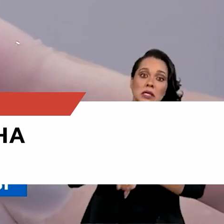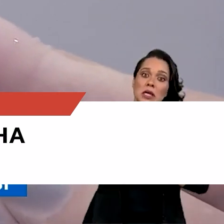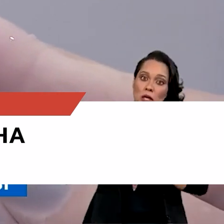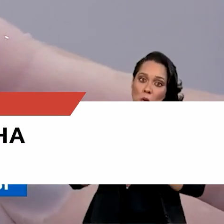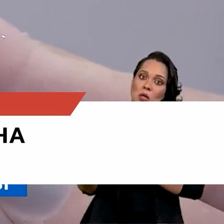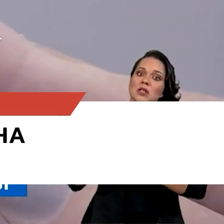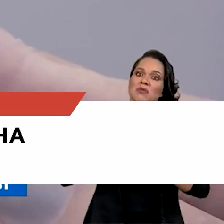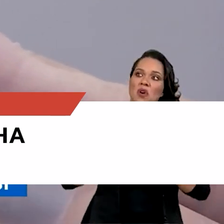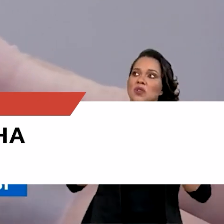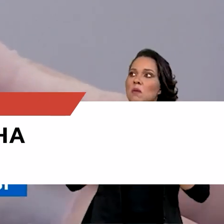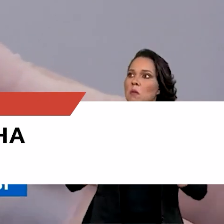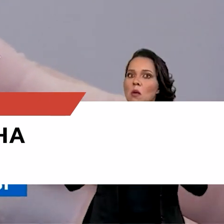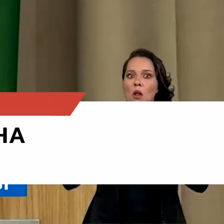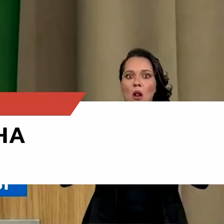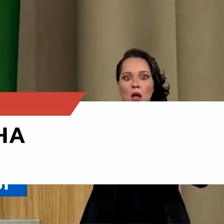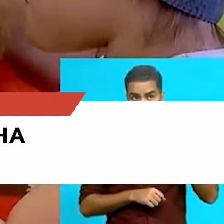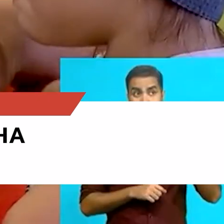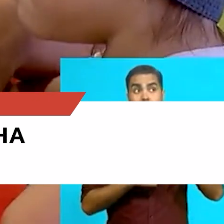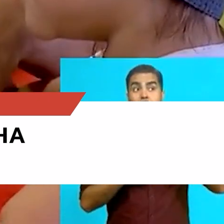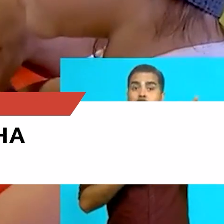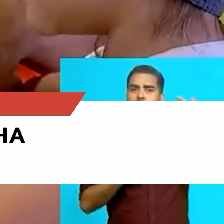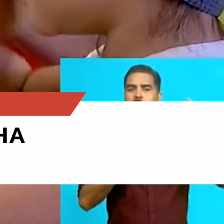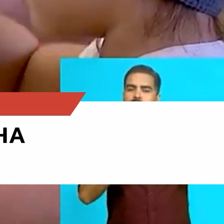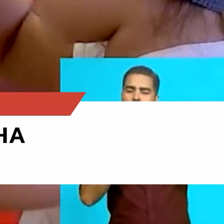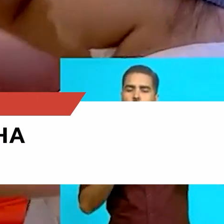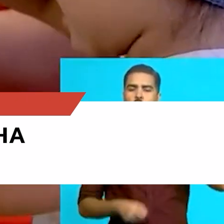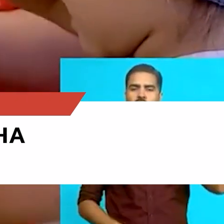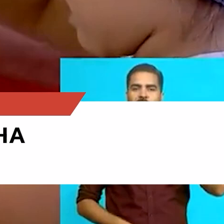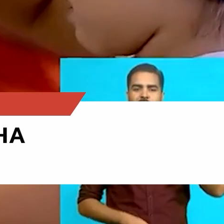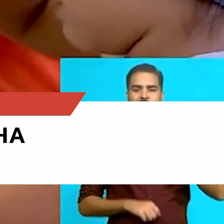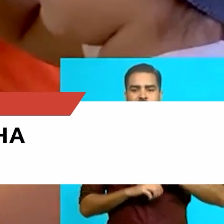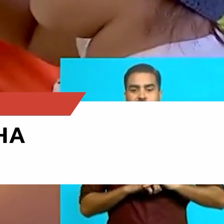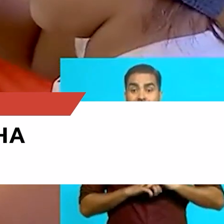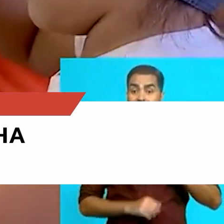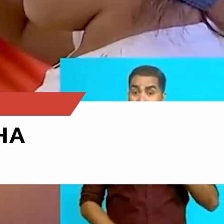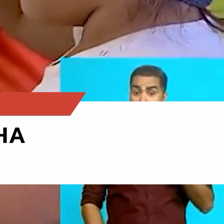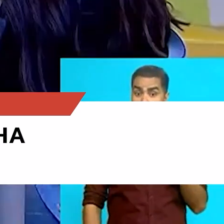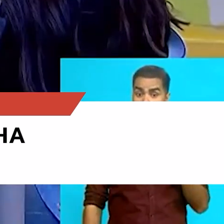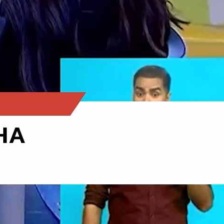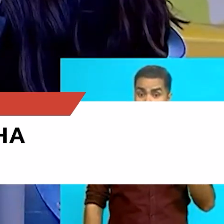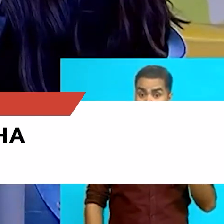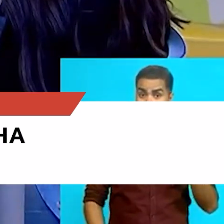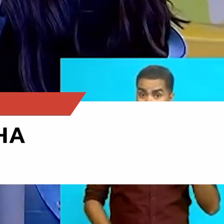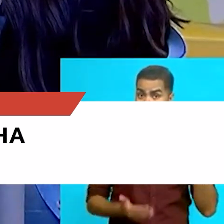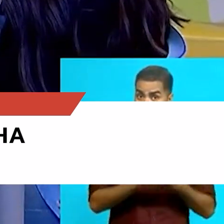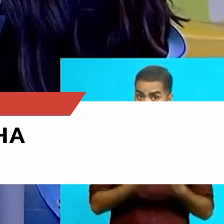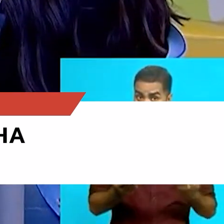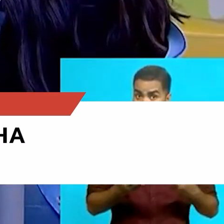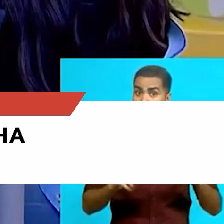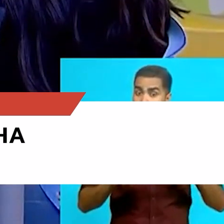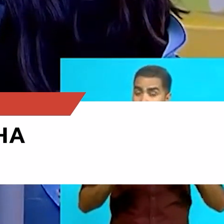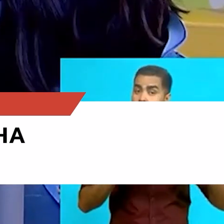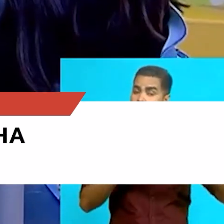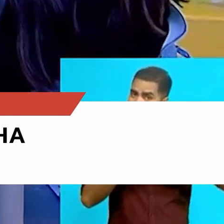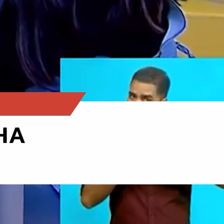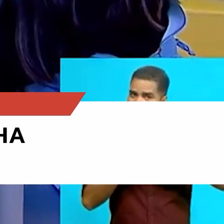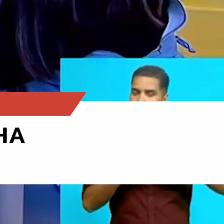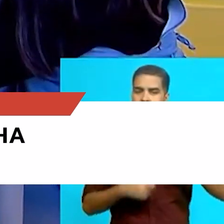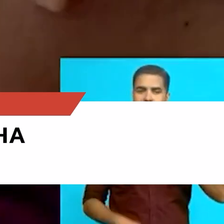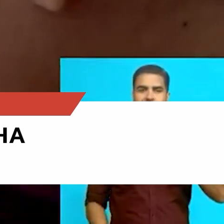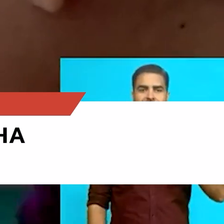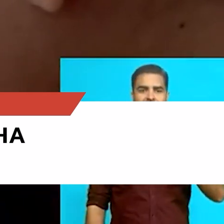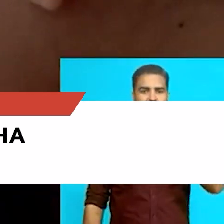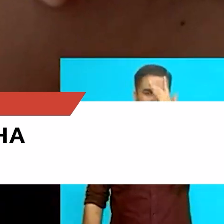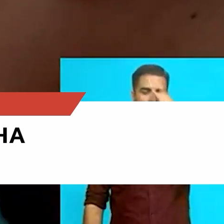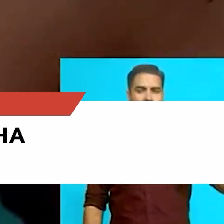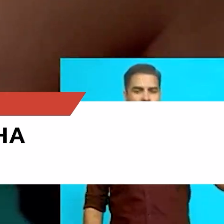da Sociedade Brasileira de Pediatria atualmente a vacina injetável poliomielite já tem sido aplicada em crianças com dois